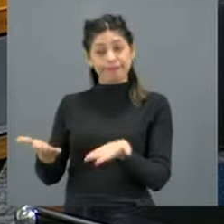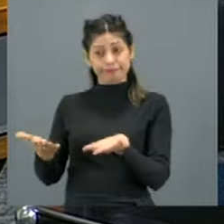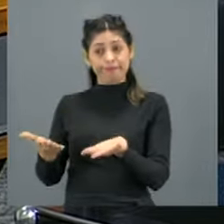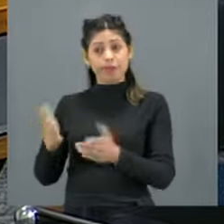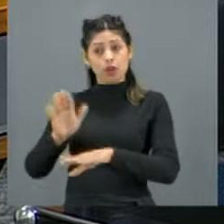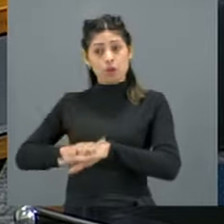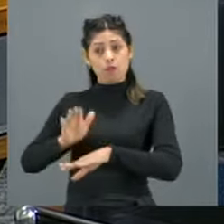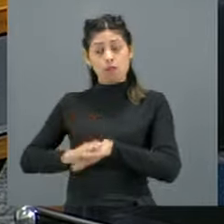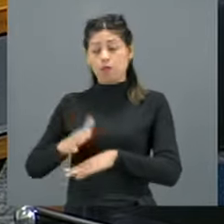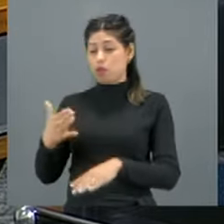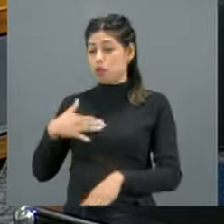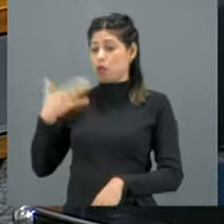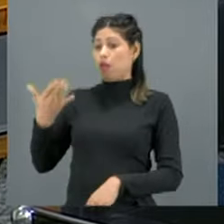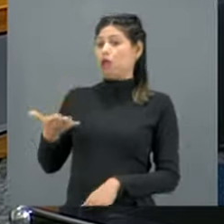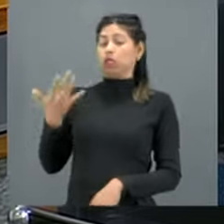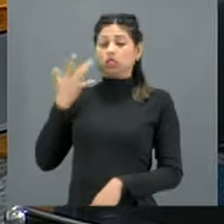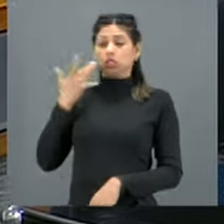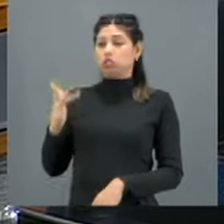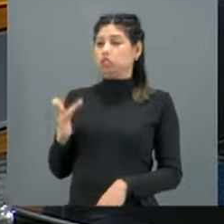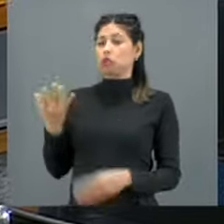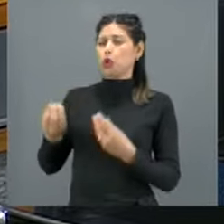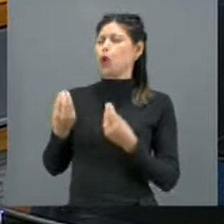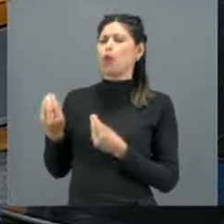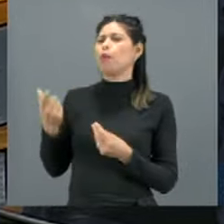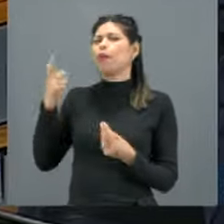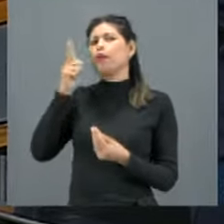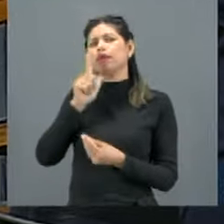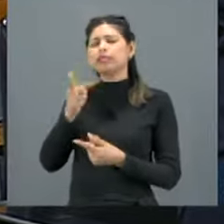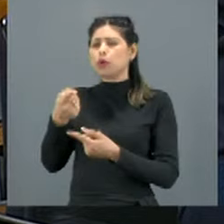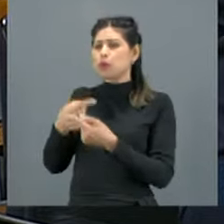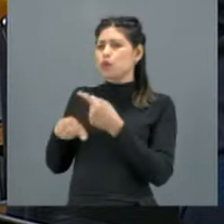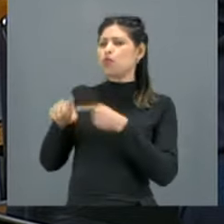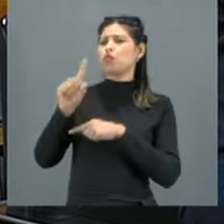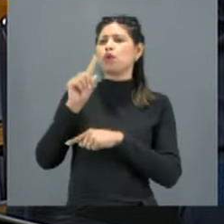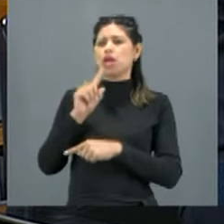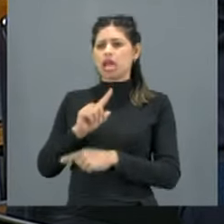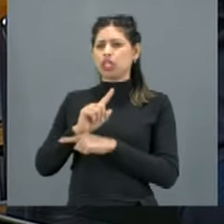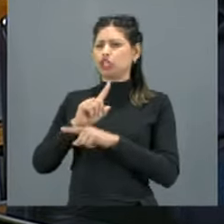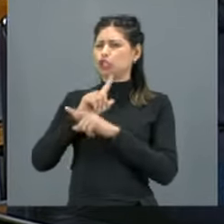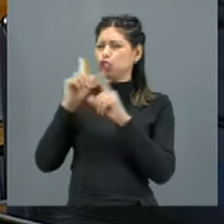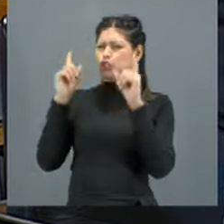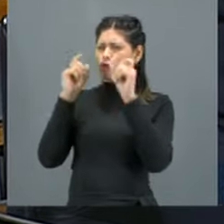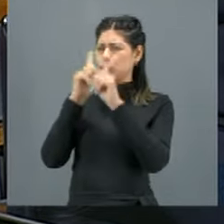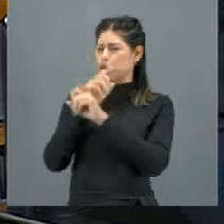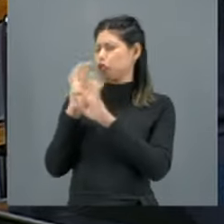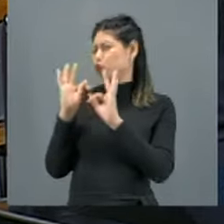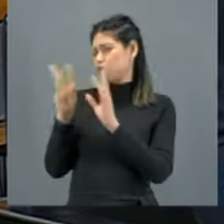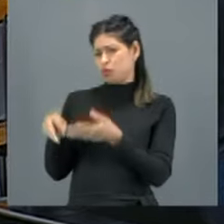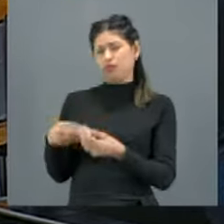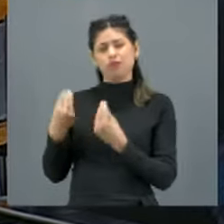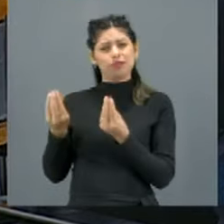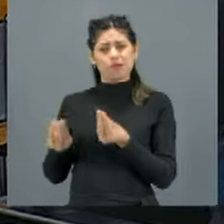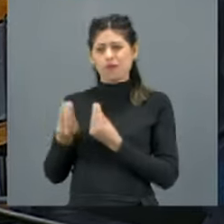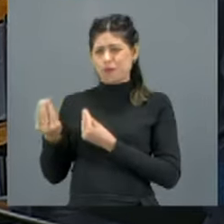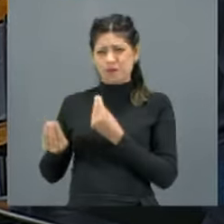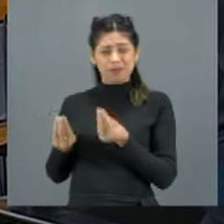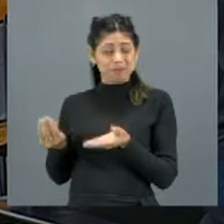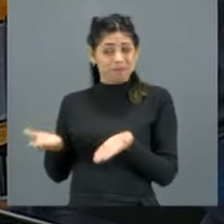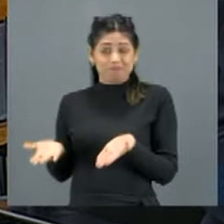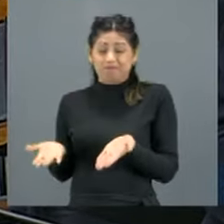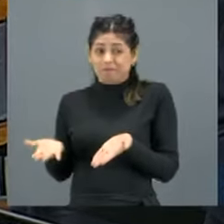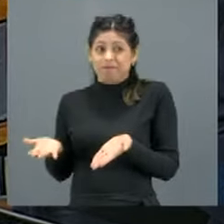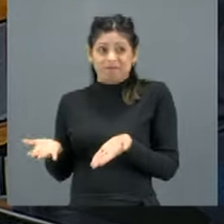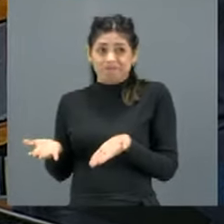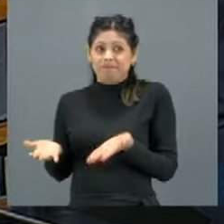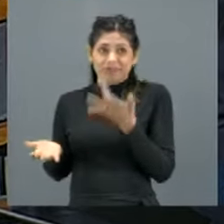hora. Como eles conseguiram superar todas as dificuldades? Porque não tinha nenhuma onde. Não tinha, não. Não sei. Na